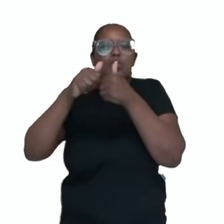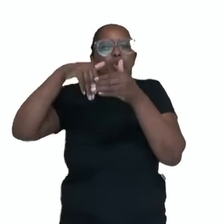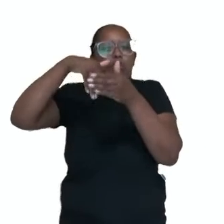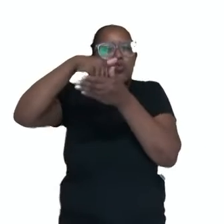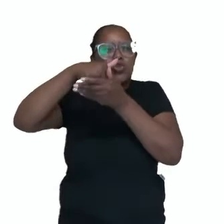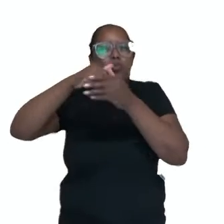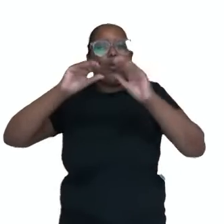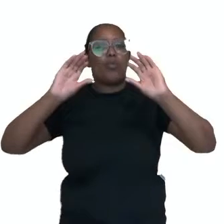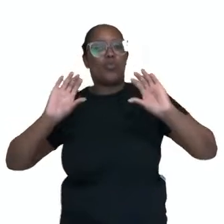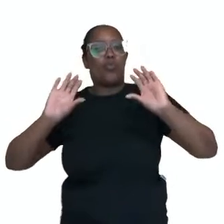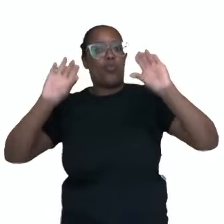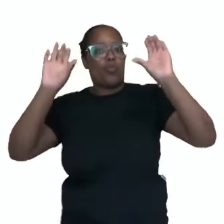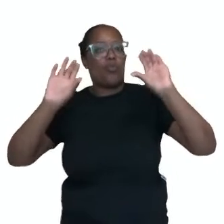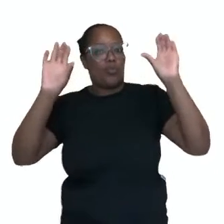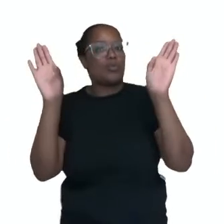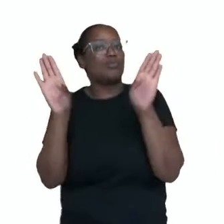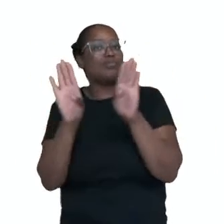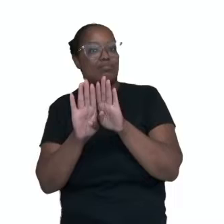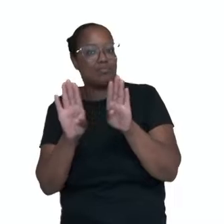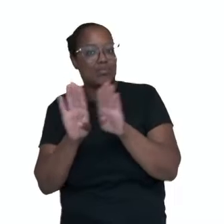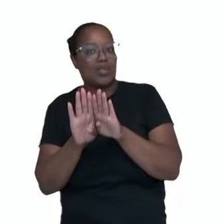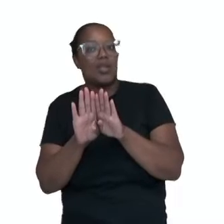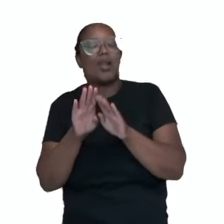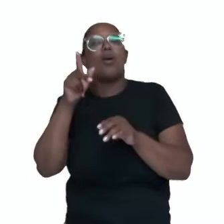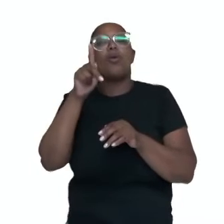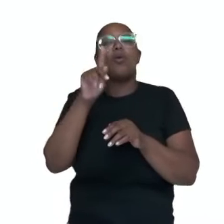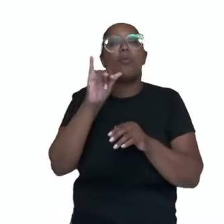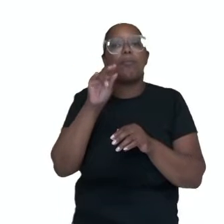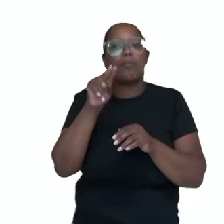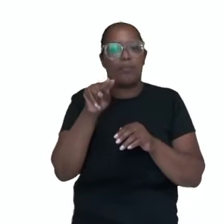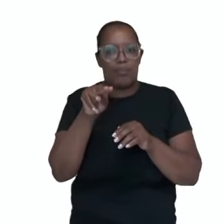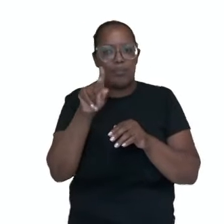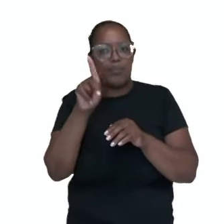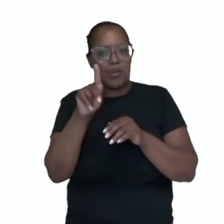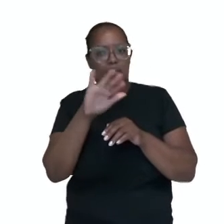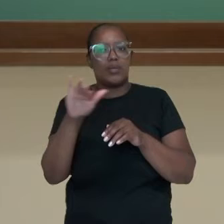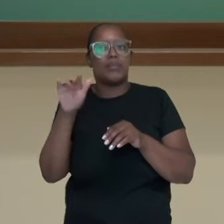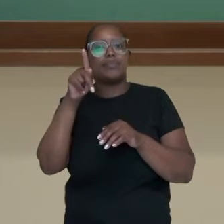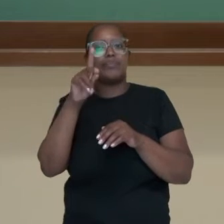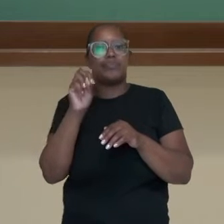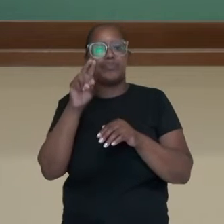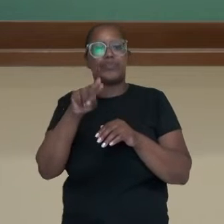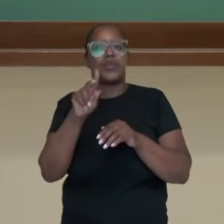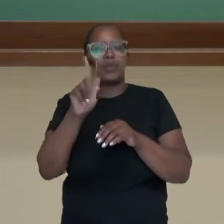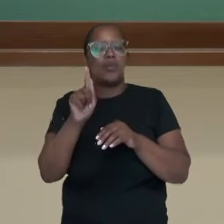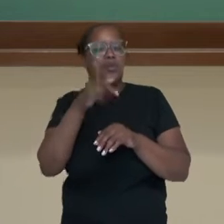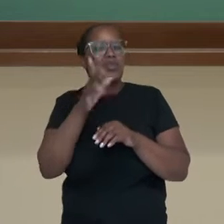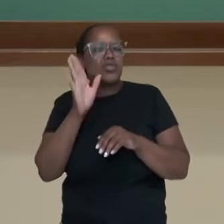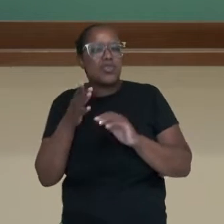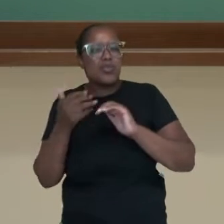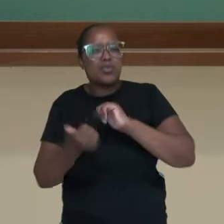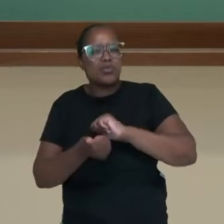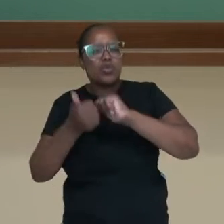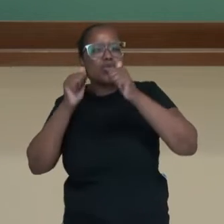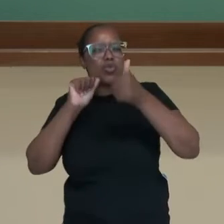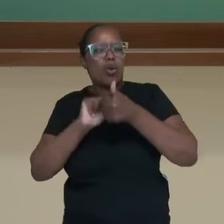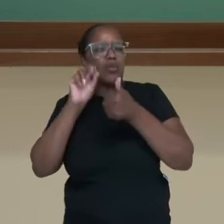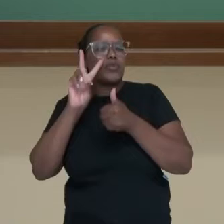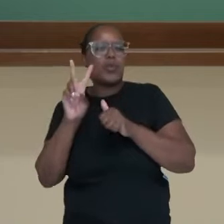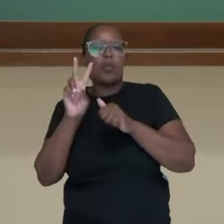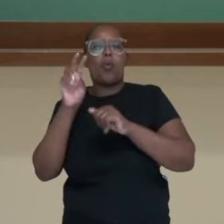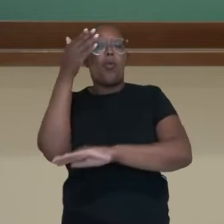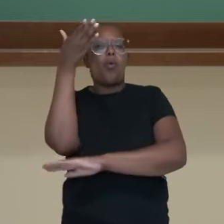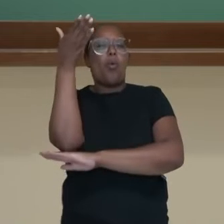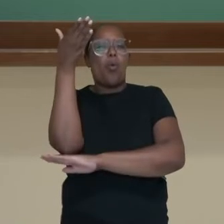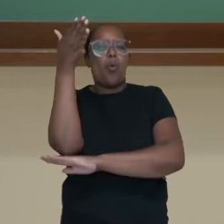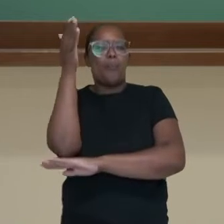O ping-pong, então, ele tinha fins recreativos. Quem nunca foi num clube ou num hotel ou em algum lugar